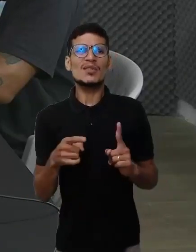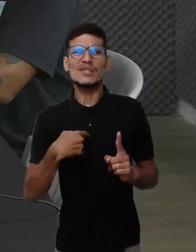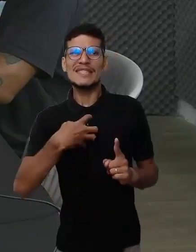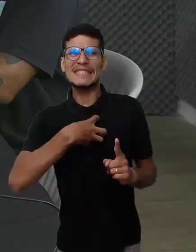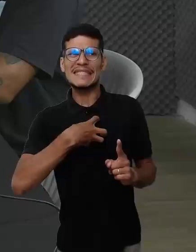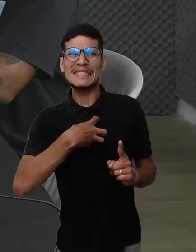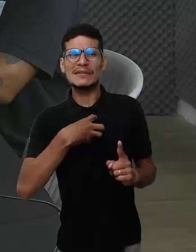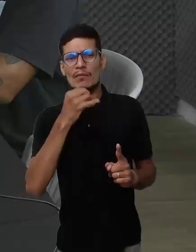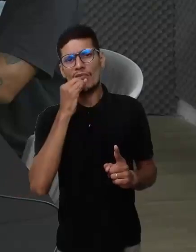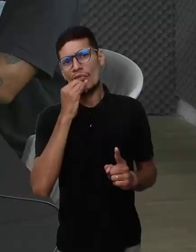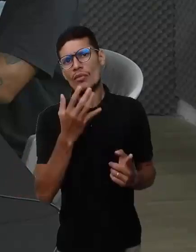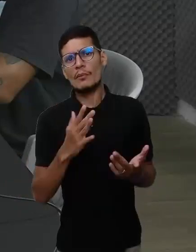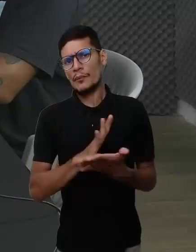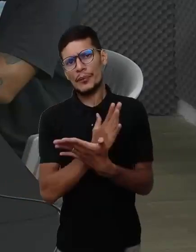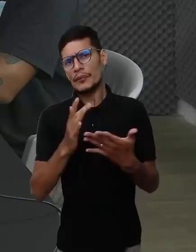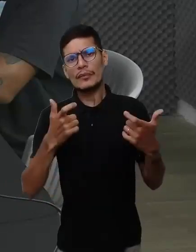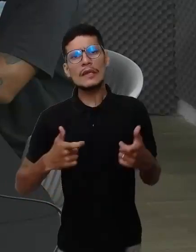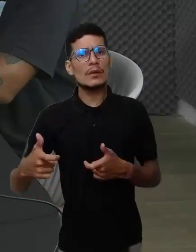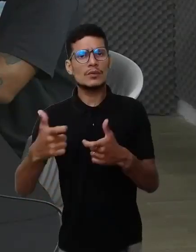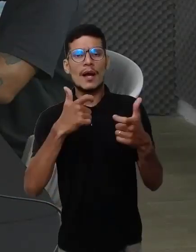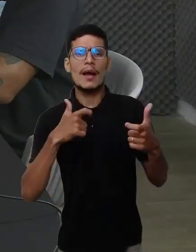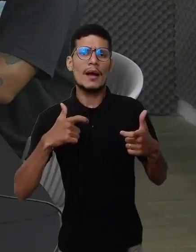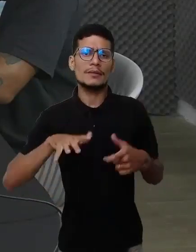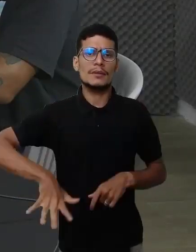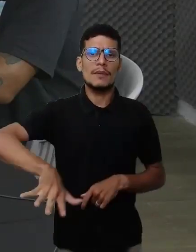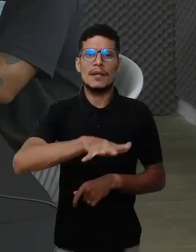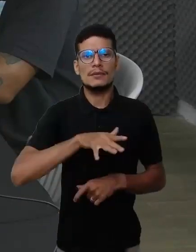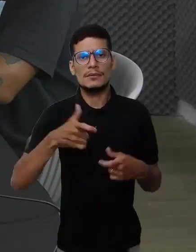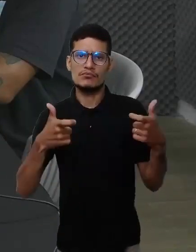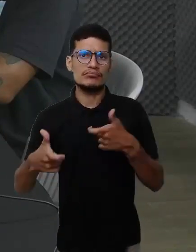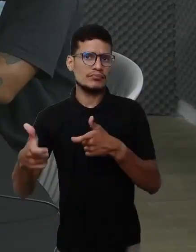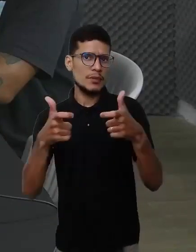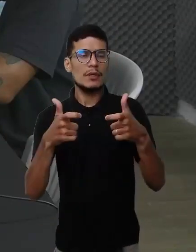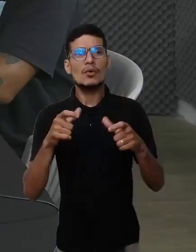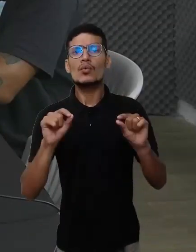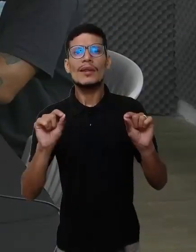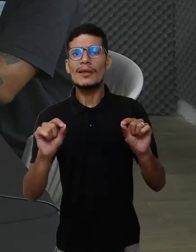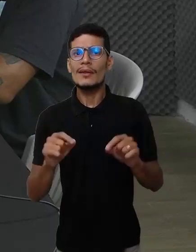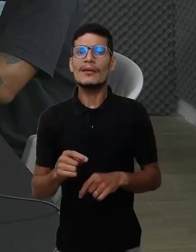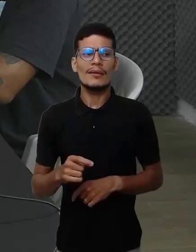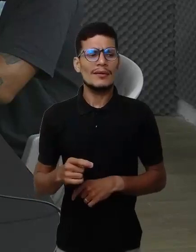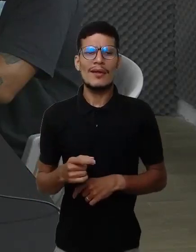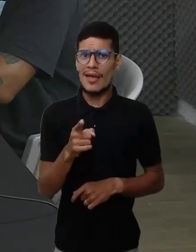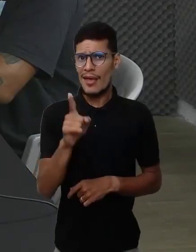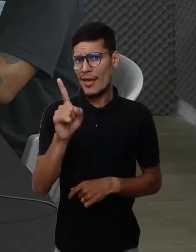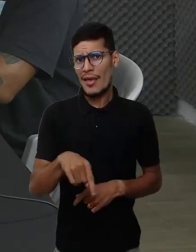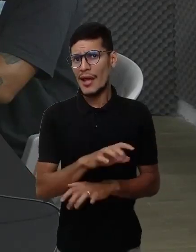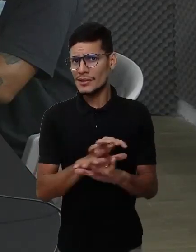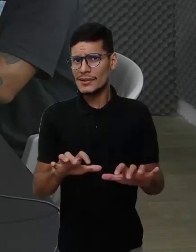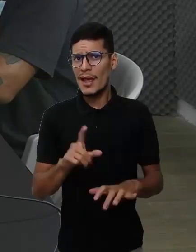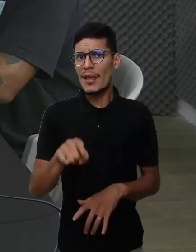em alguns lugares, em alguns ambientes, que está cada vez mais assim. São